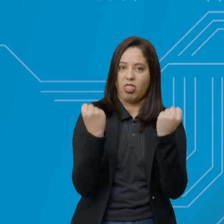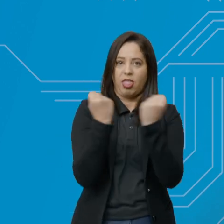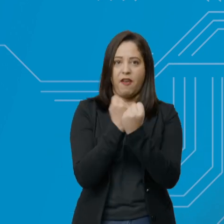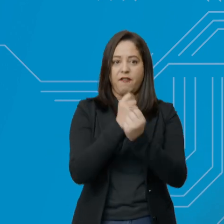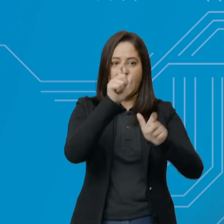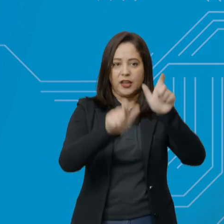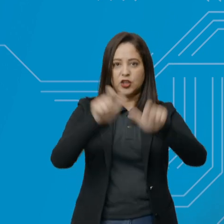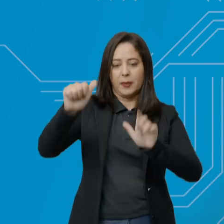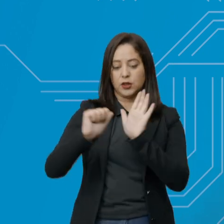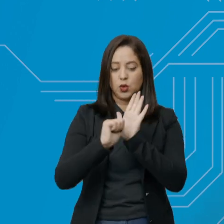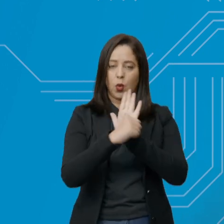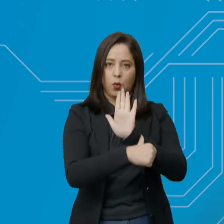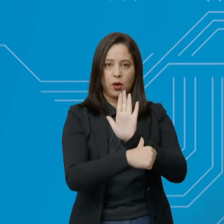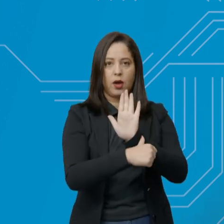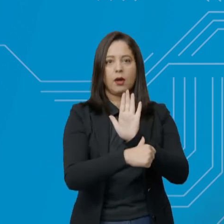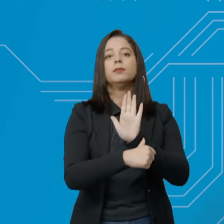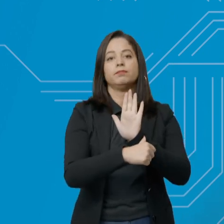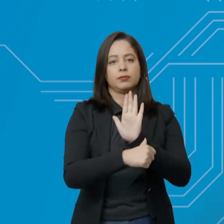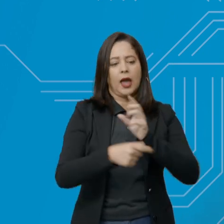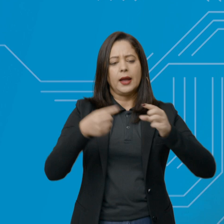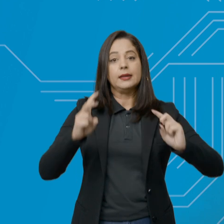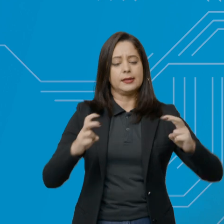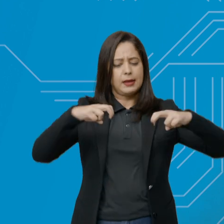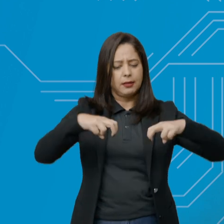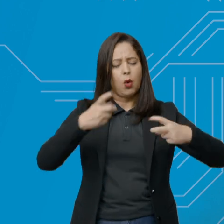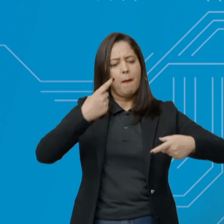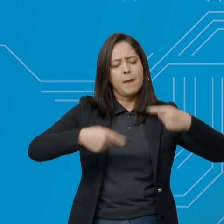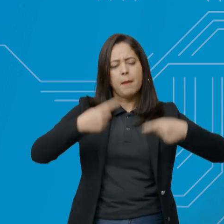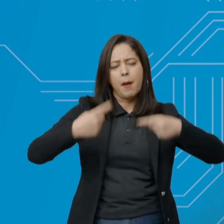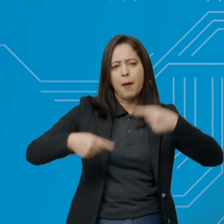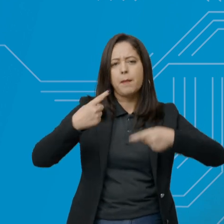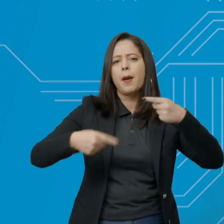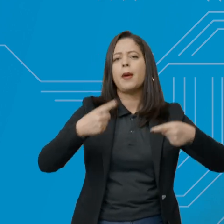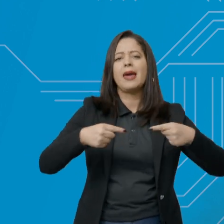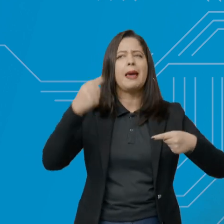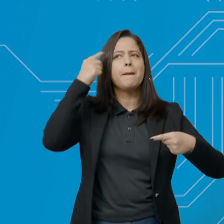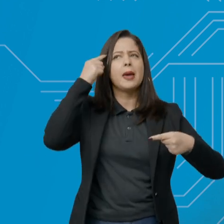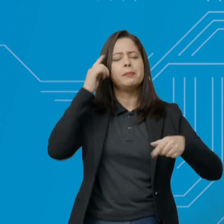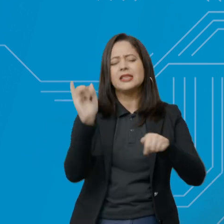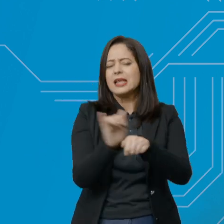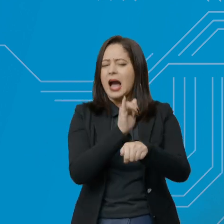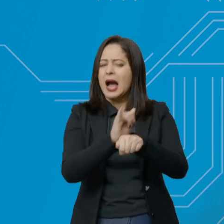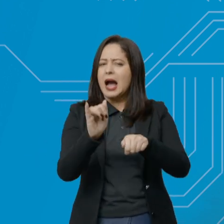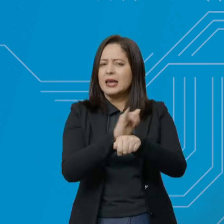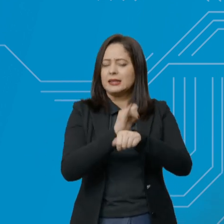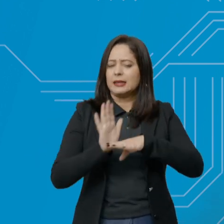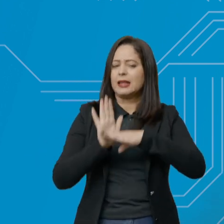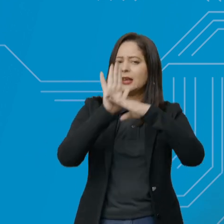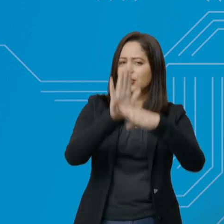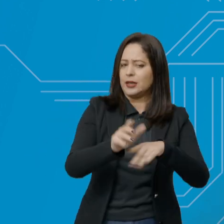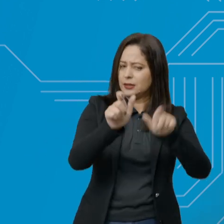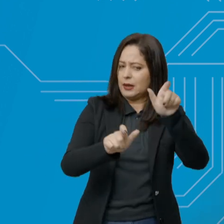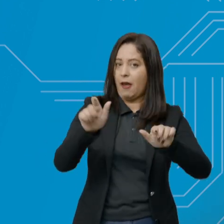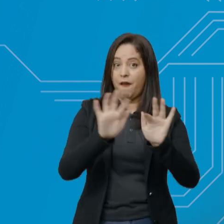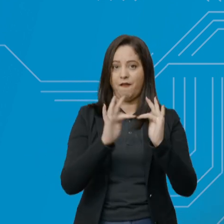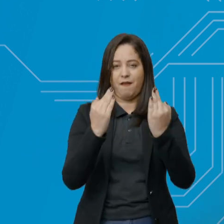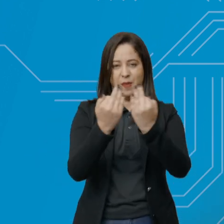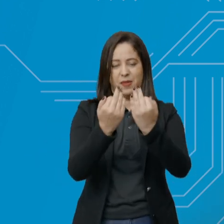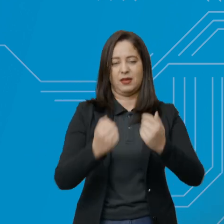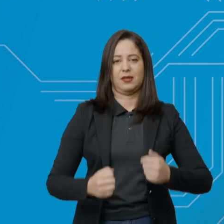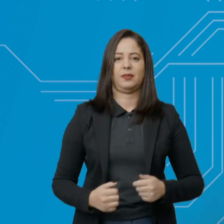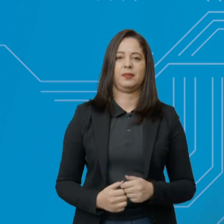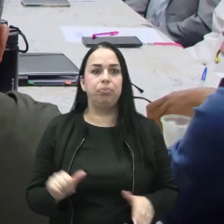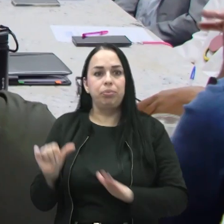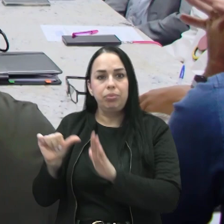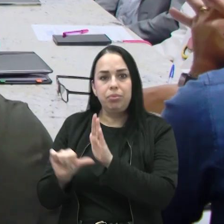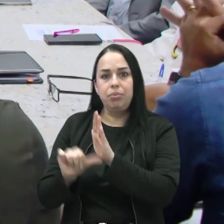Parlamentar em Defesa das Pessoas com Síndrome de Down se reuniram para discutir pautas e pensar políticas públicas que auxiliem as